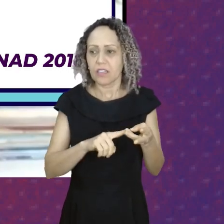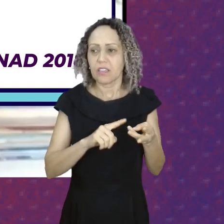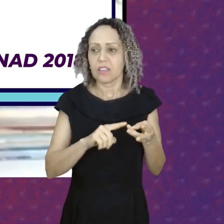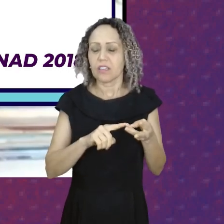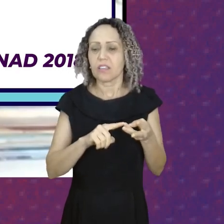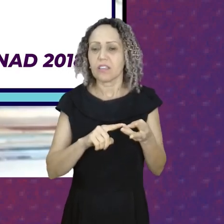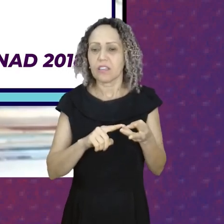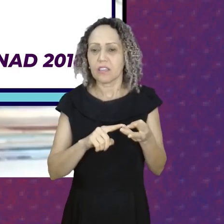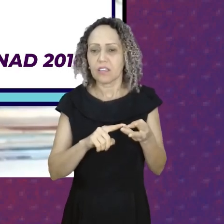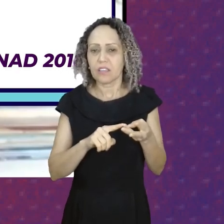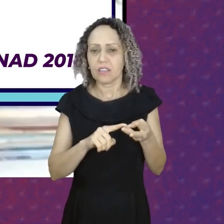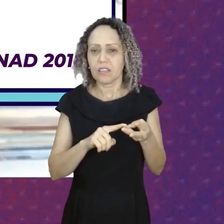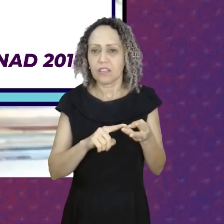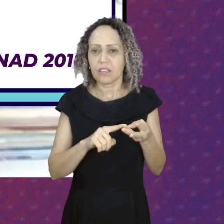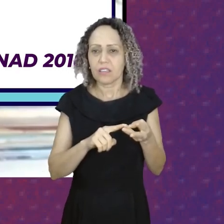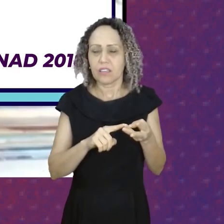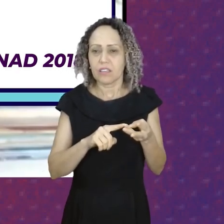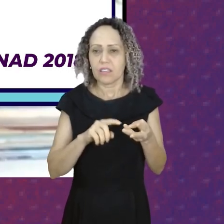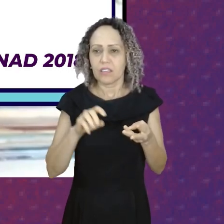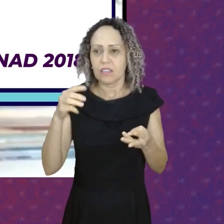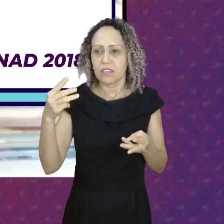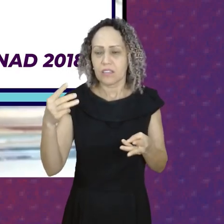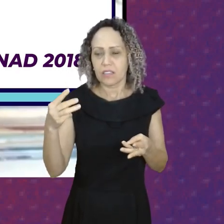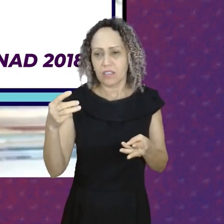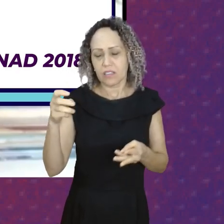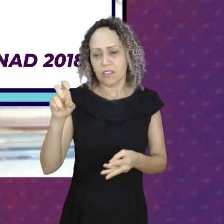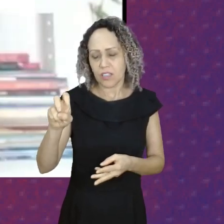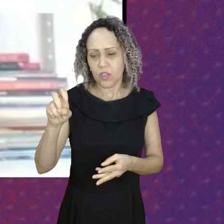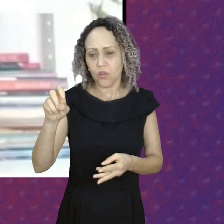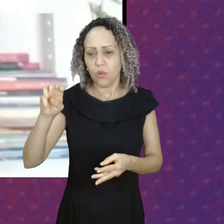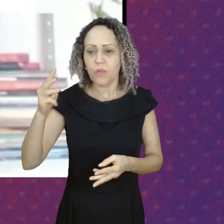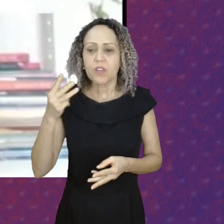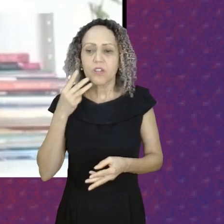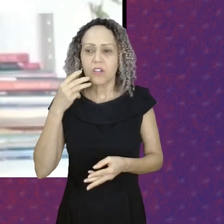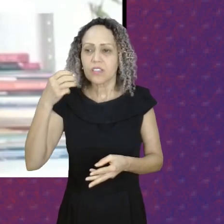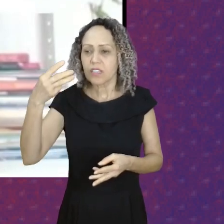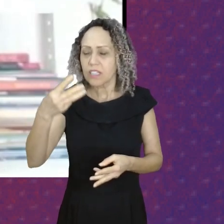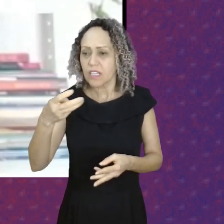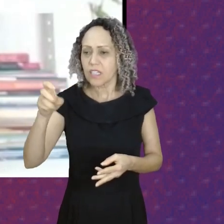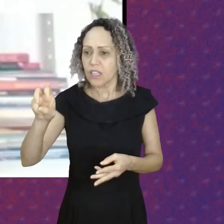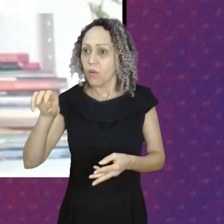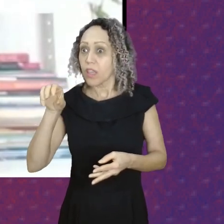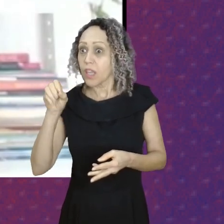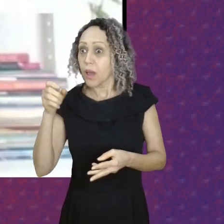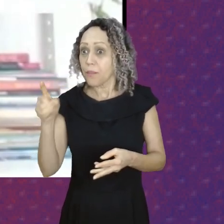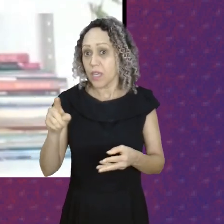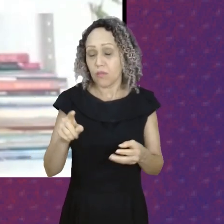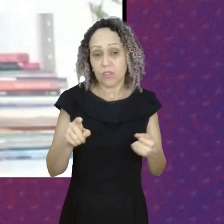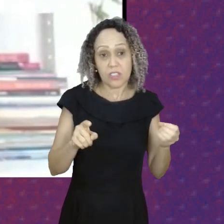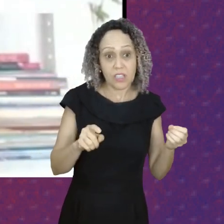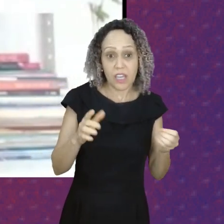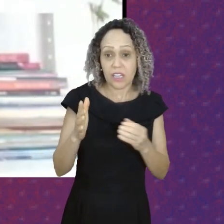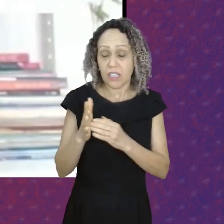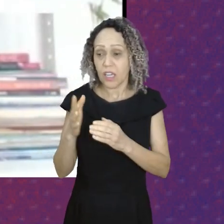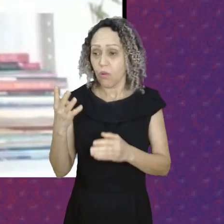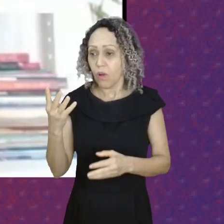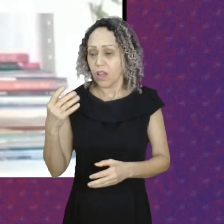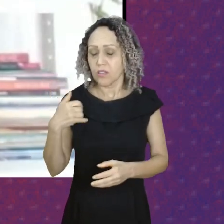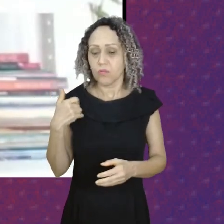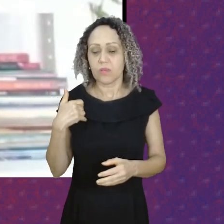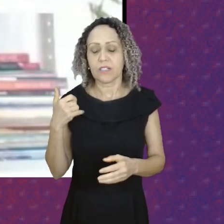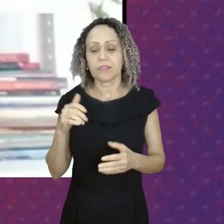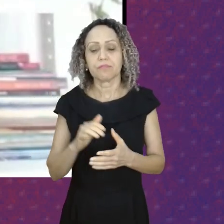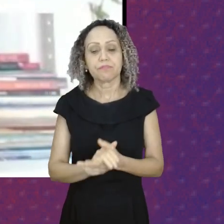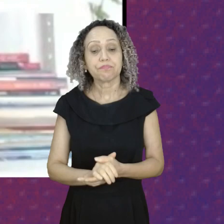5.350.000 de 4 e 5 anos. É importante citar aqui um estudo para a gente verificar